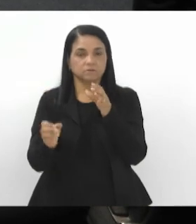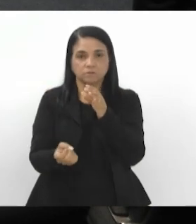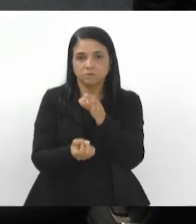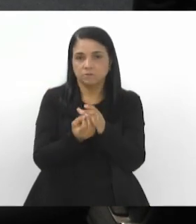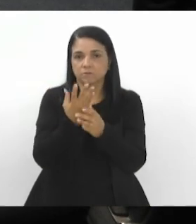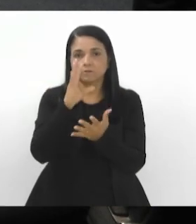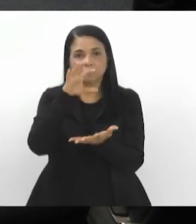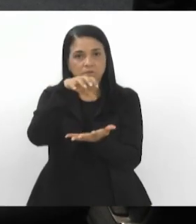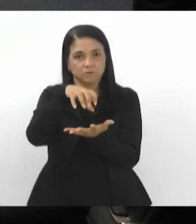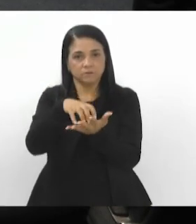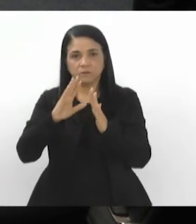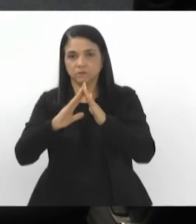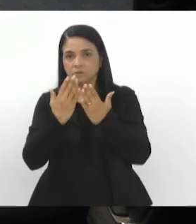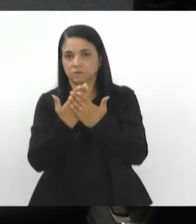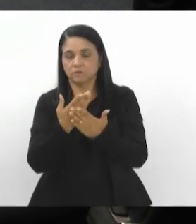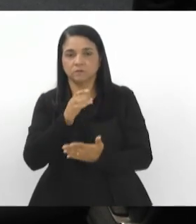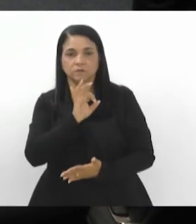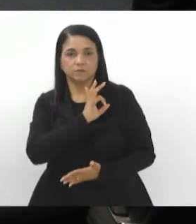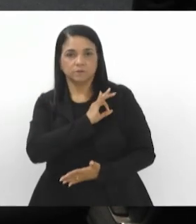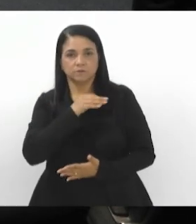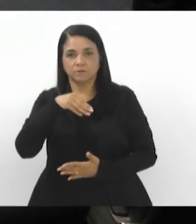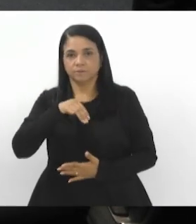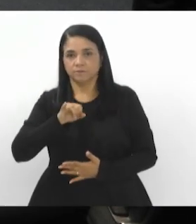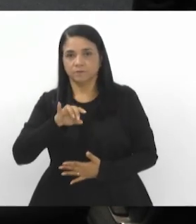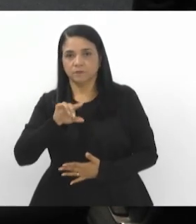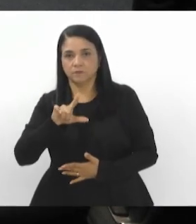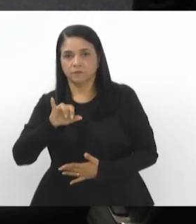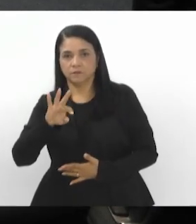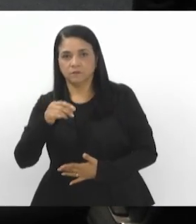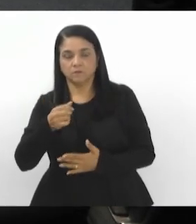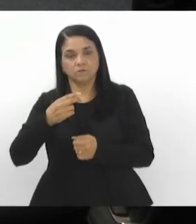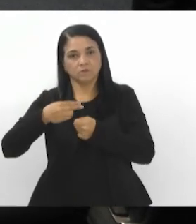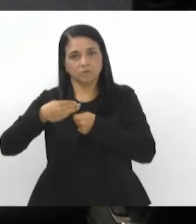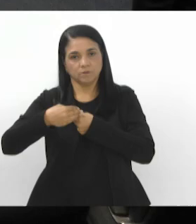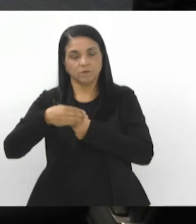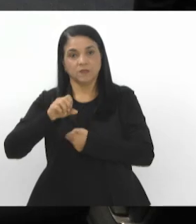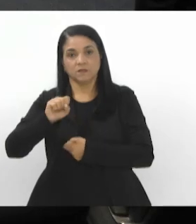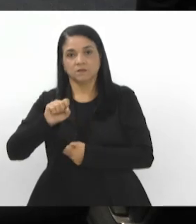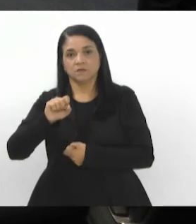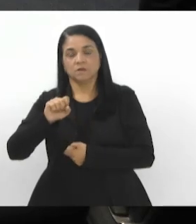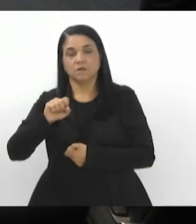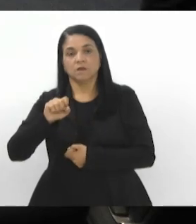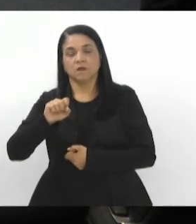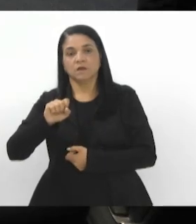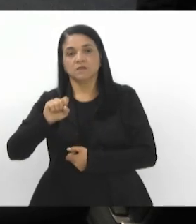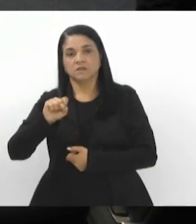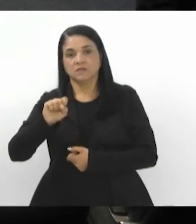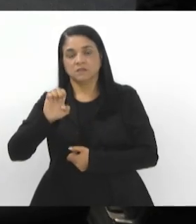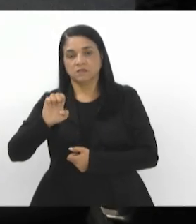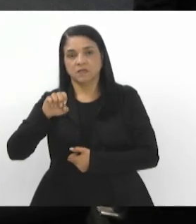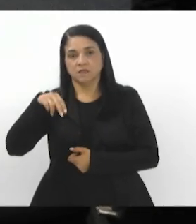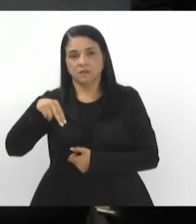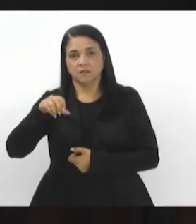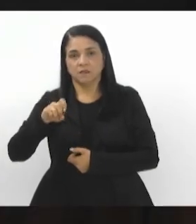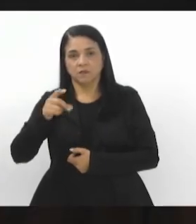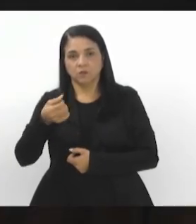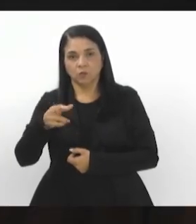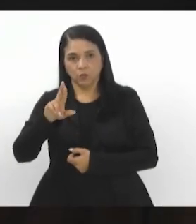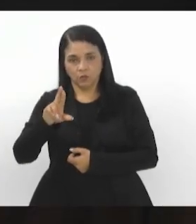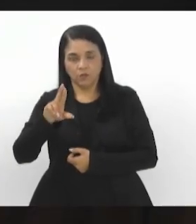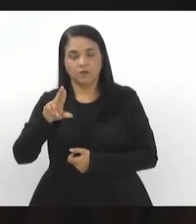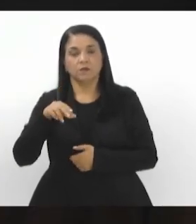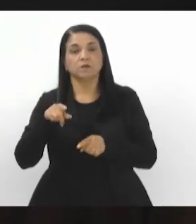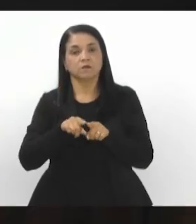criação de unidade do Colégio da Polícia Militar no bairro de Senador Camará, no âmbito do estado do Rio de Janeiro. Parecer